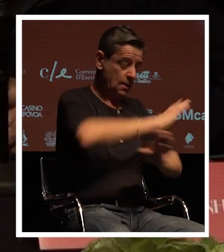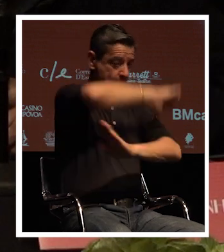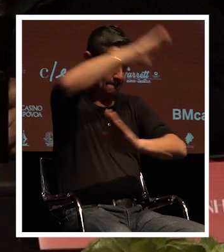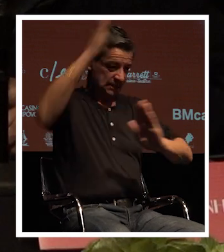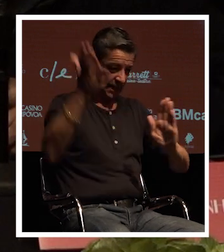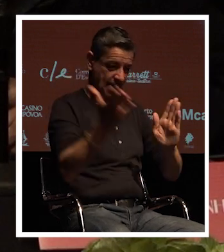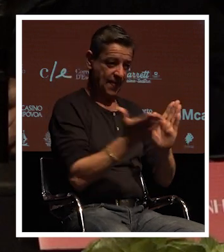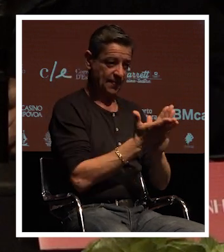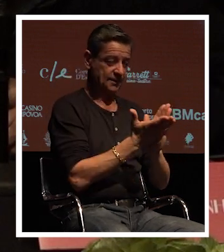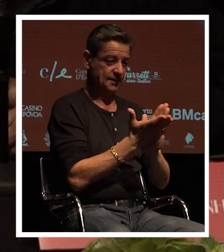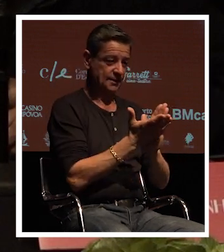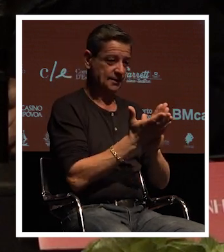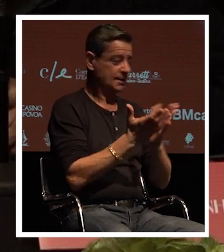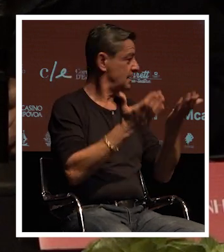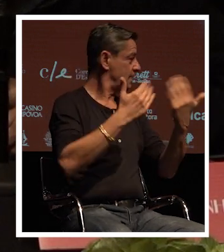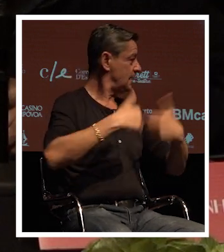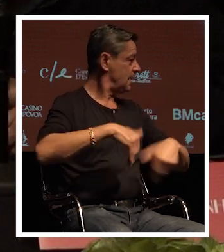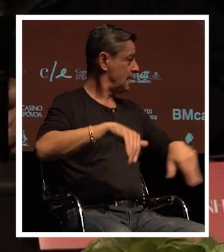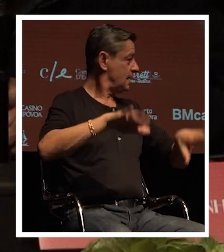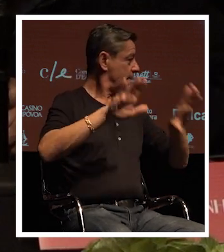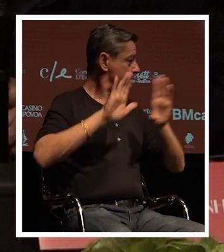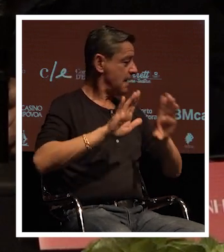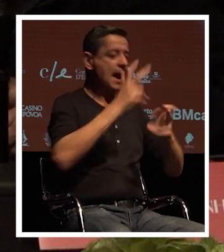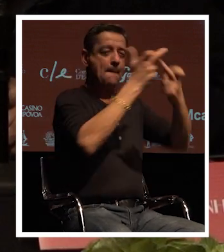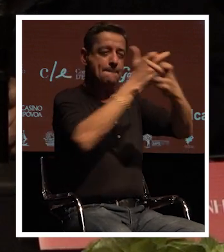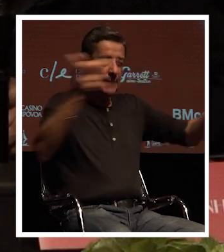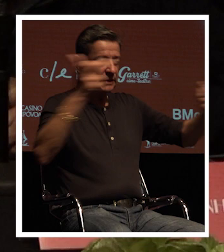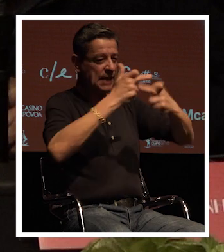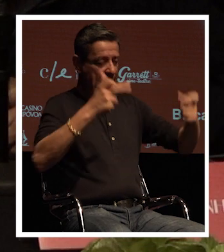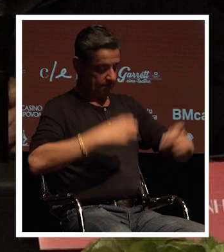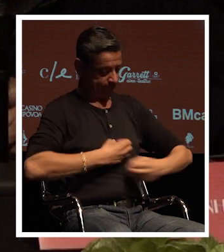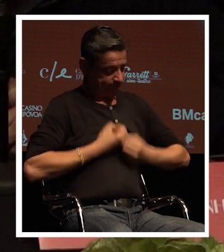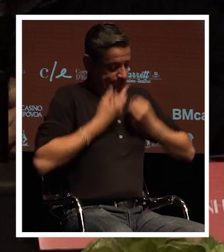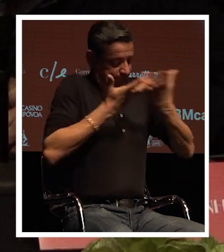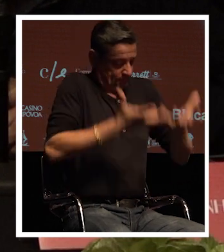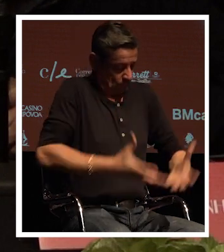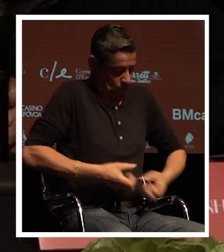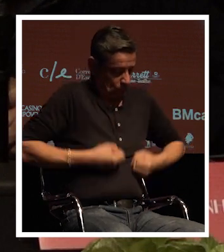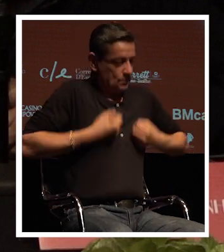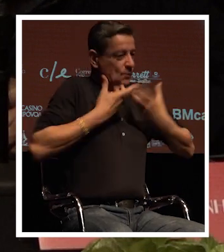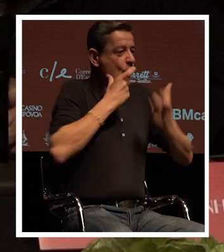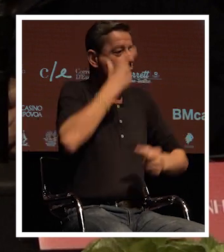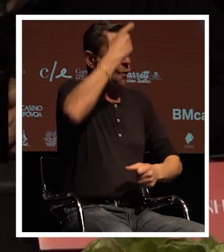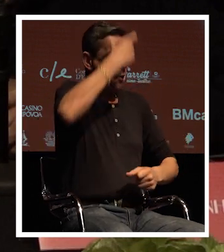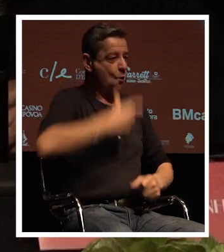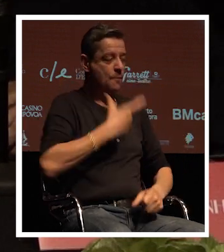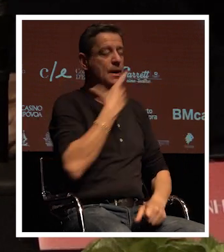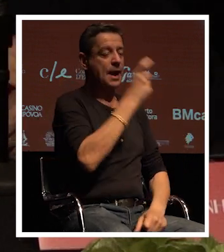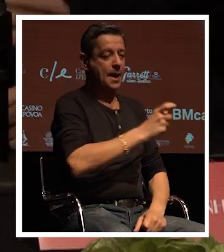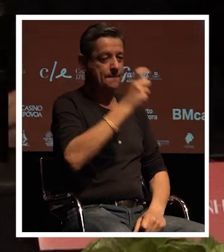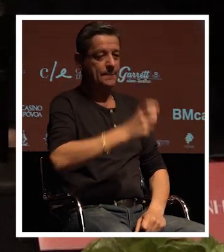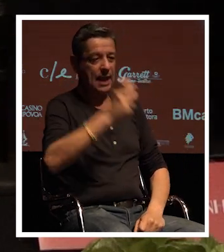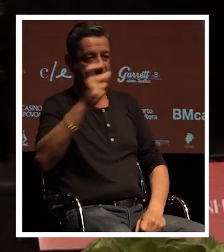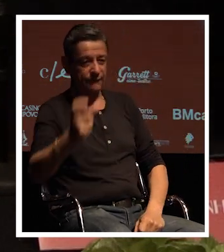então arremeço garrafas com mensagens que saem deste corpo esperançoso de que a palavra